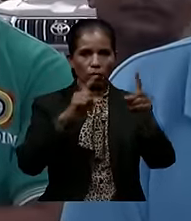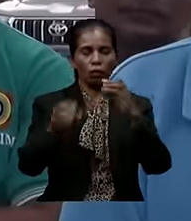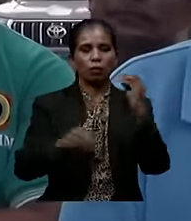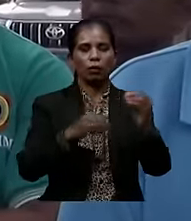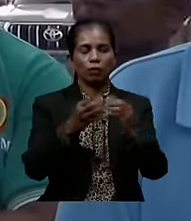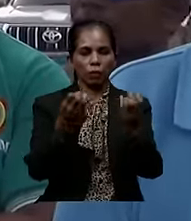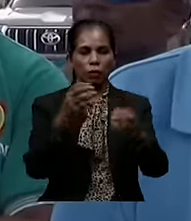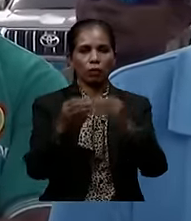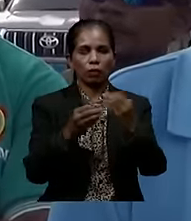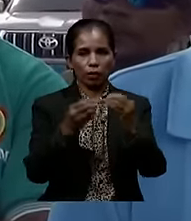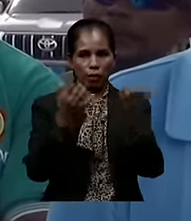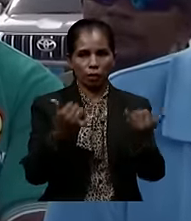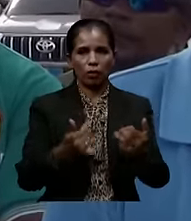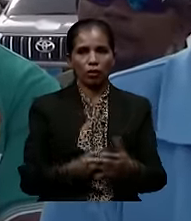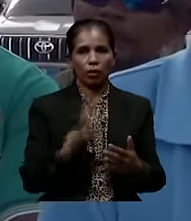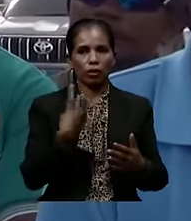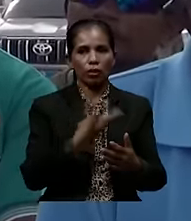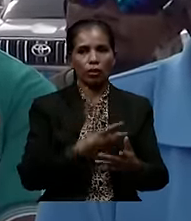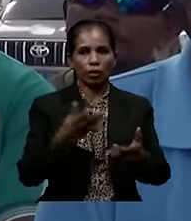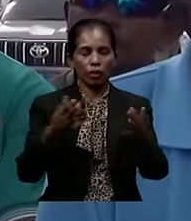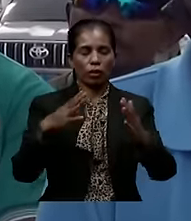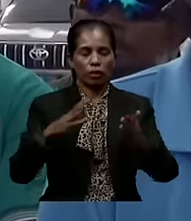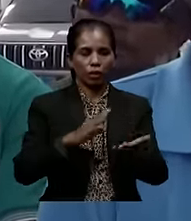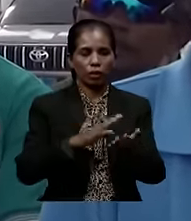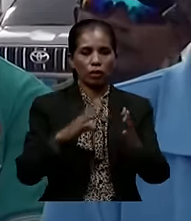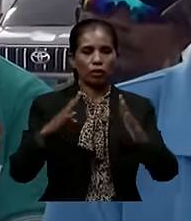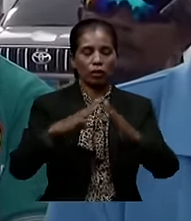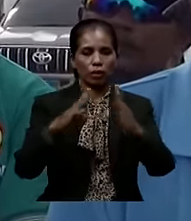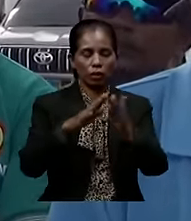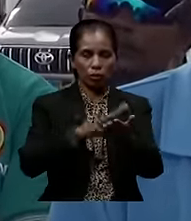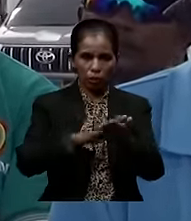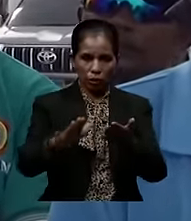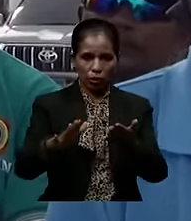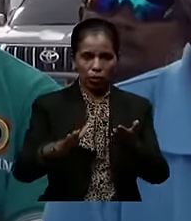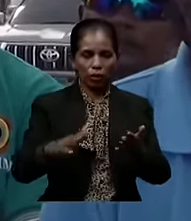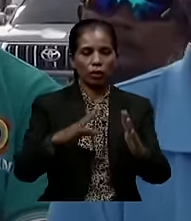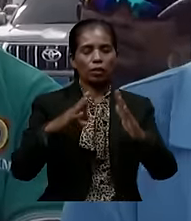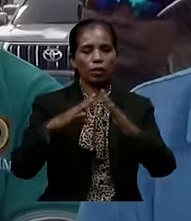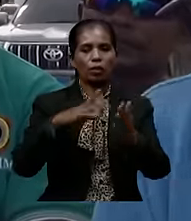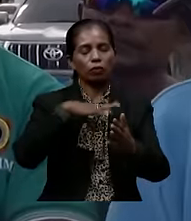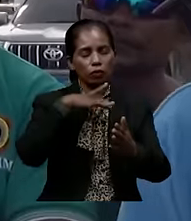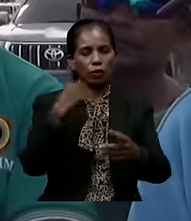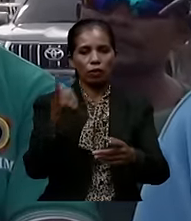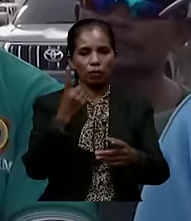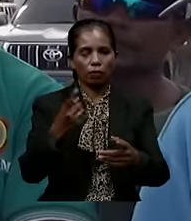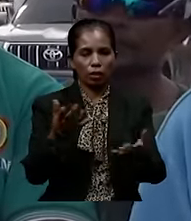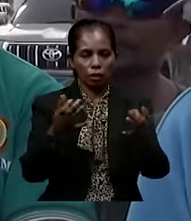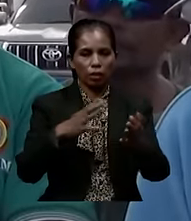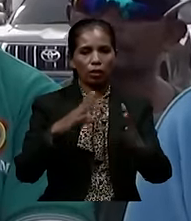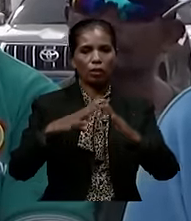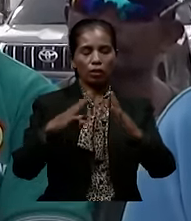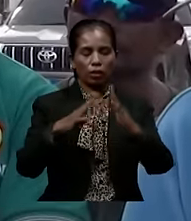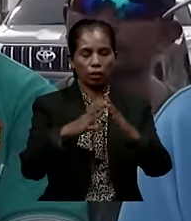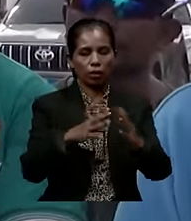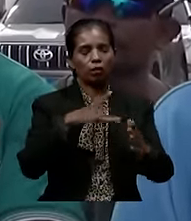rene. Ita cara cidade ni Moska, cara cidade ni Lishu. Lixo na fati. Se a cara que cidade não é lixo na fati,